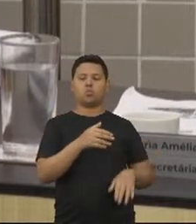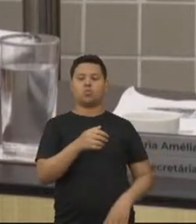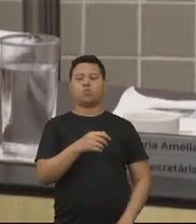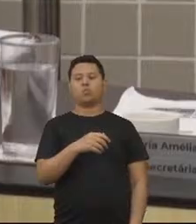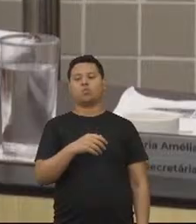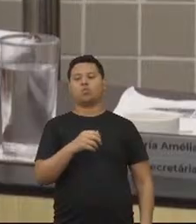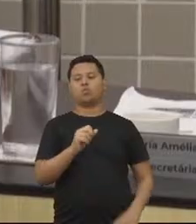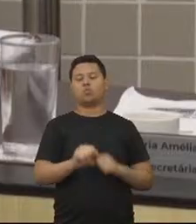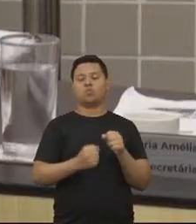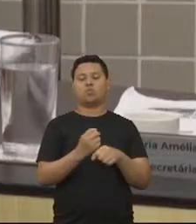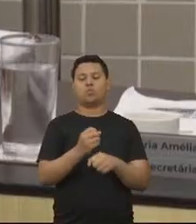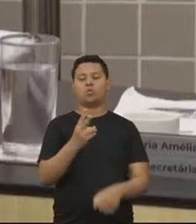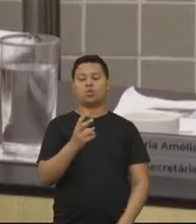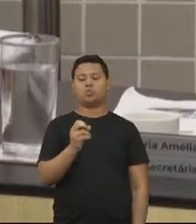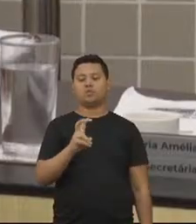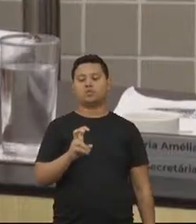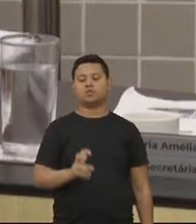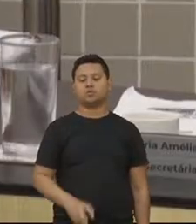Almeida.